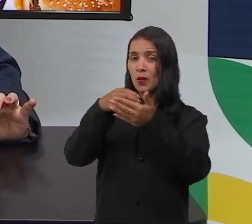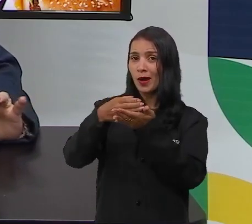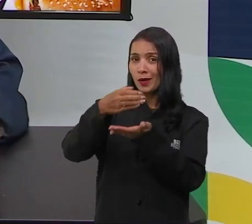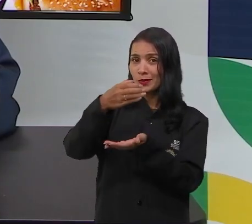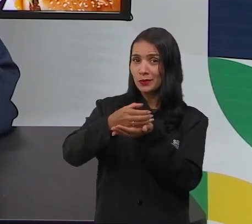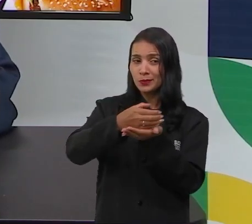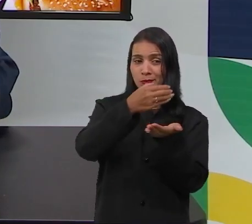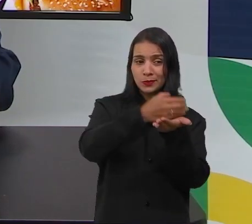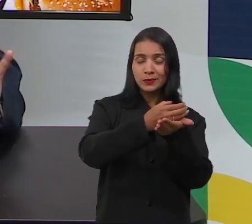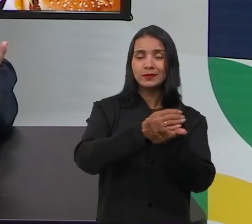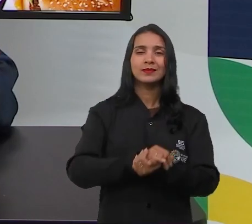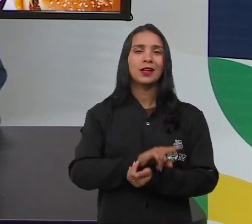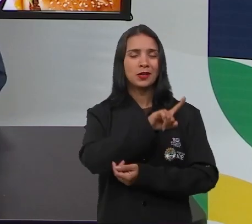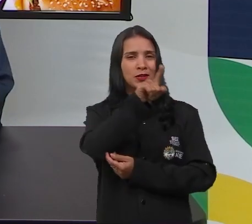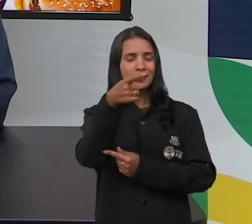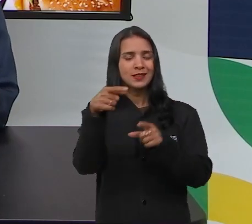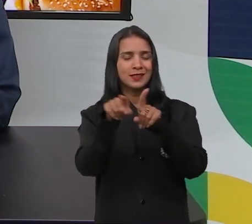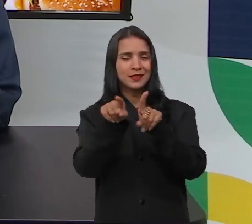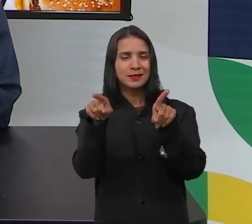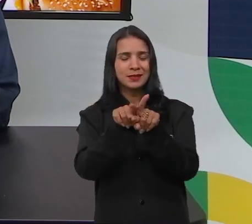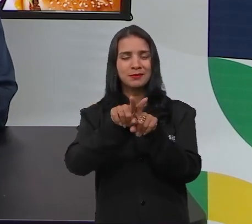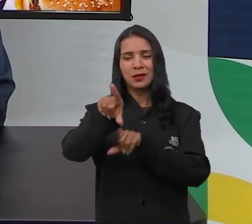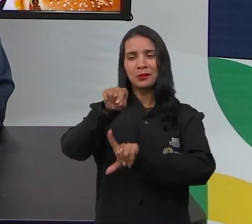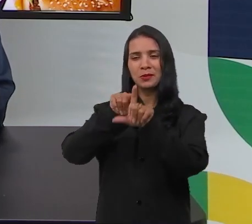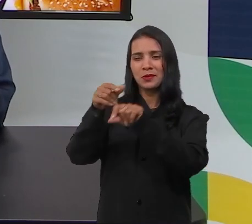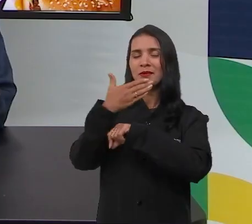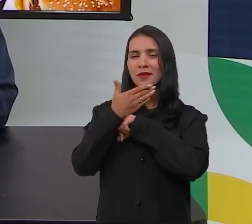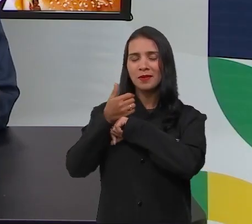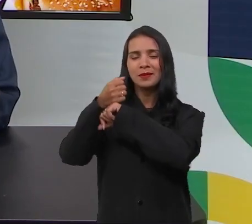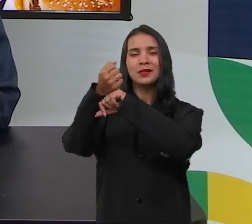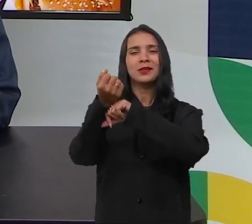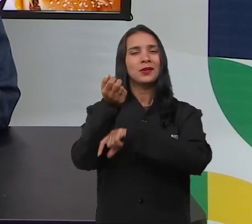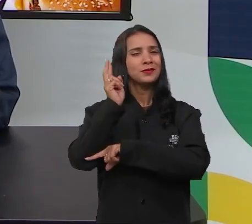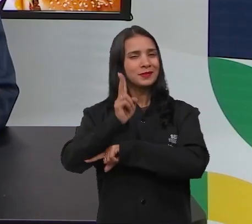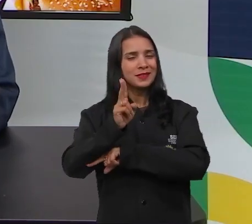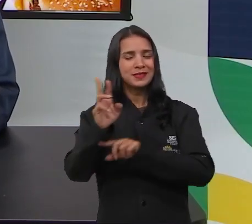ultraprocessados, né? E que vocês façam sempre a melhor escolha em relação à